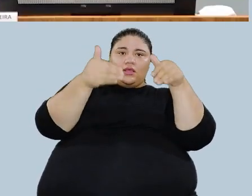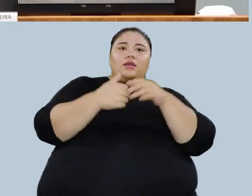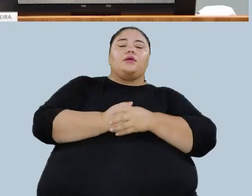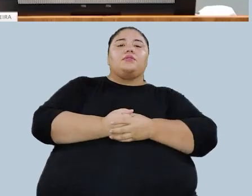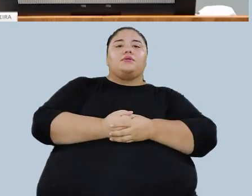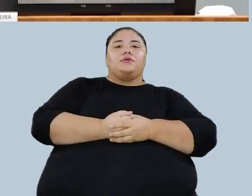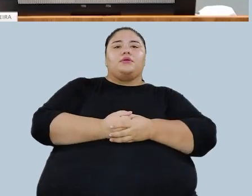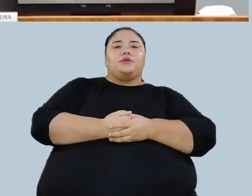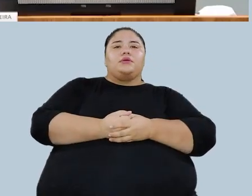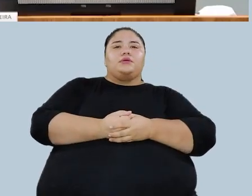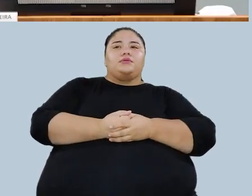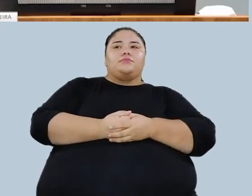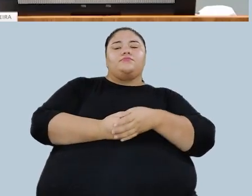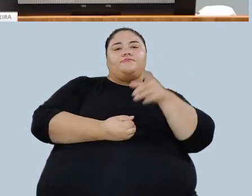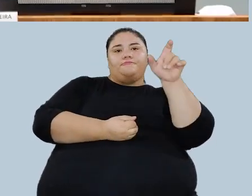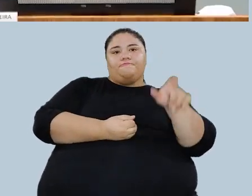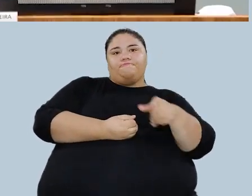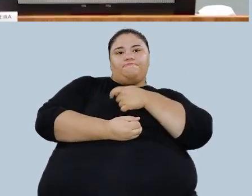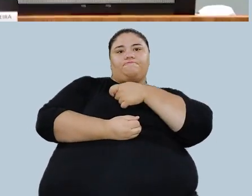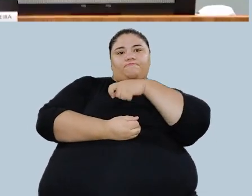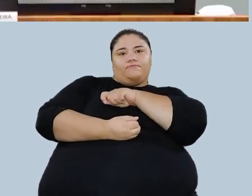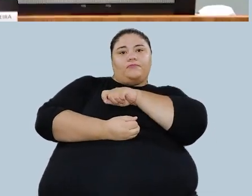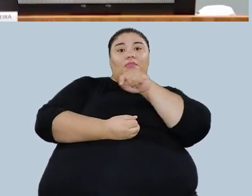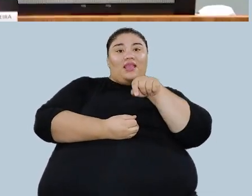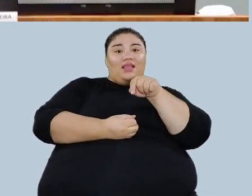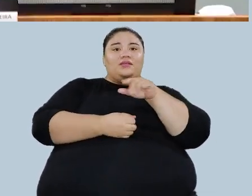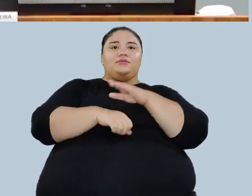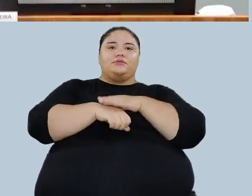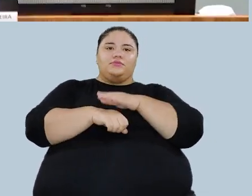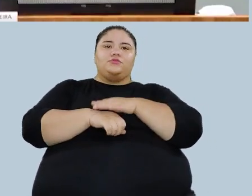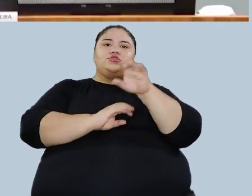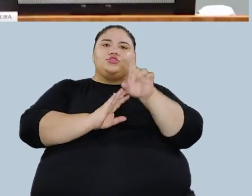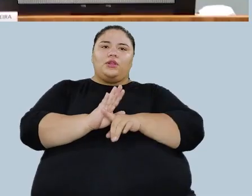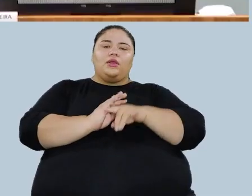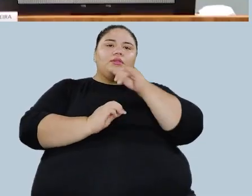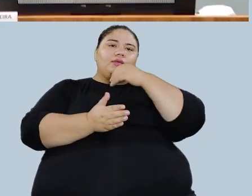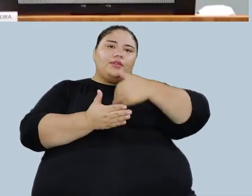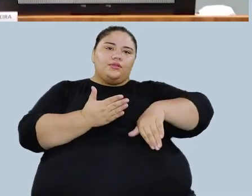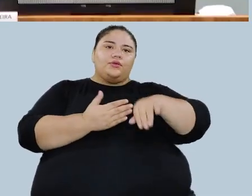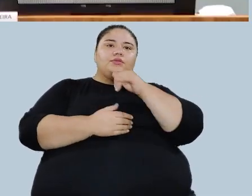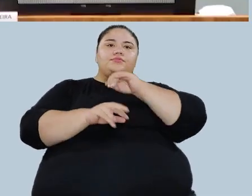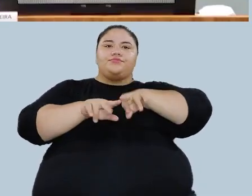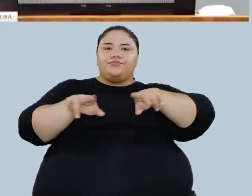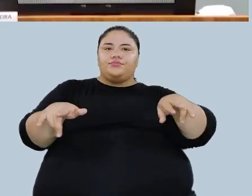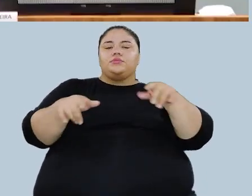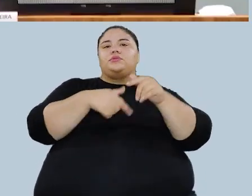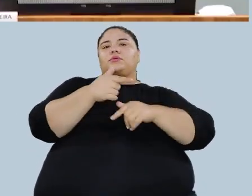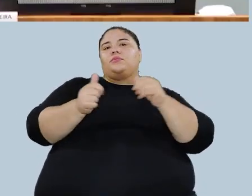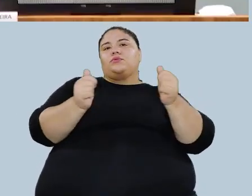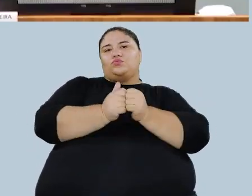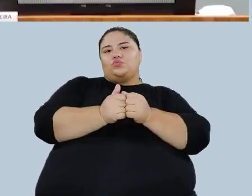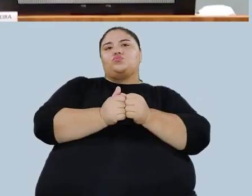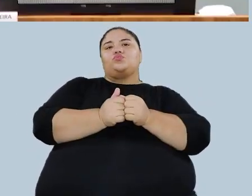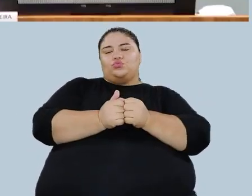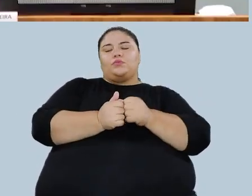especializada de um agente. Então, esses fundos de investimento de direito creditórios, os FDICs, operam